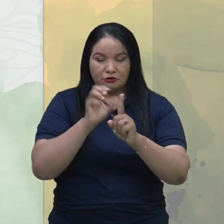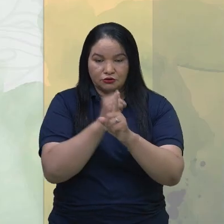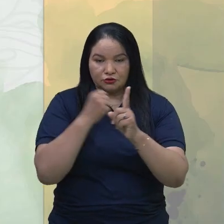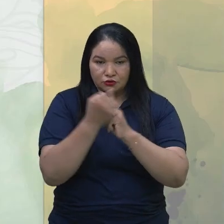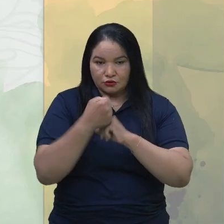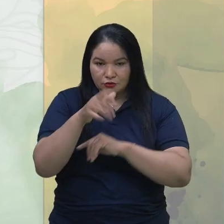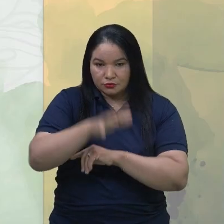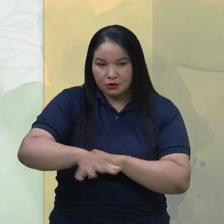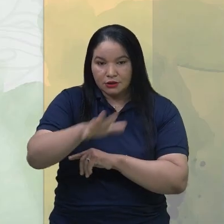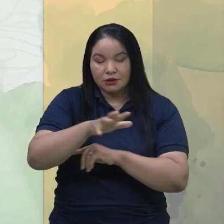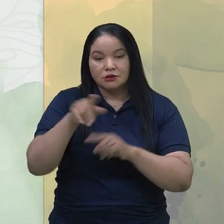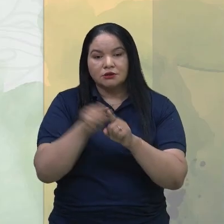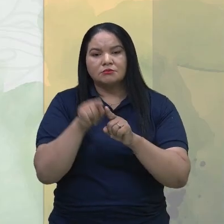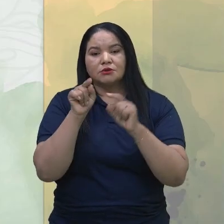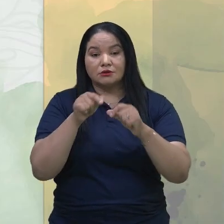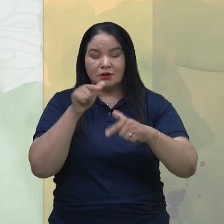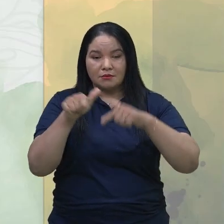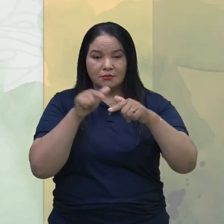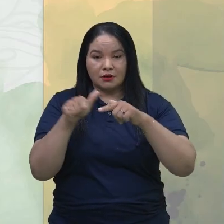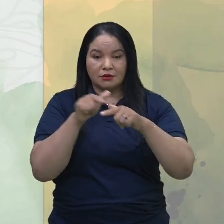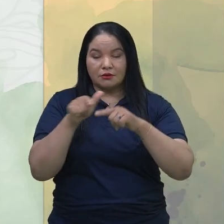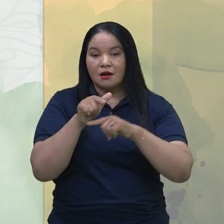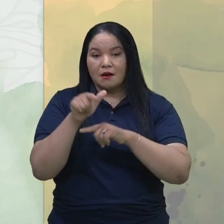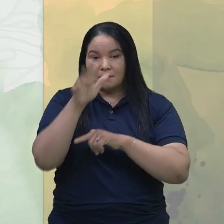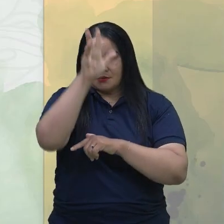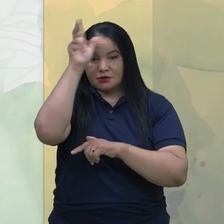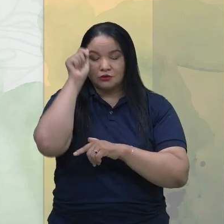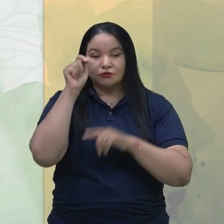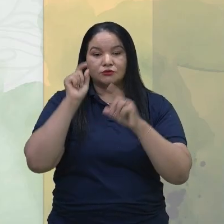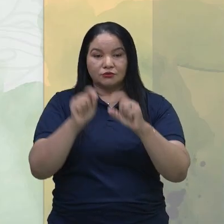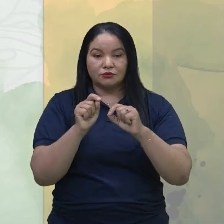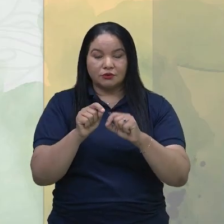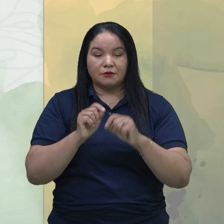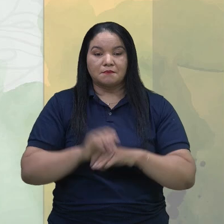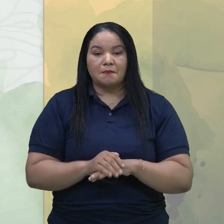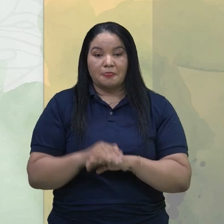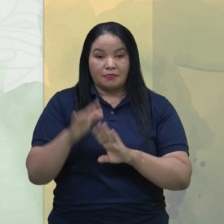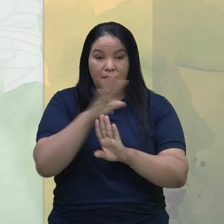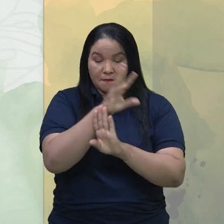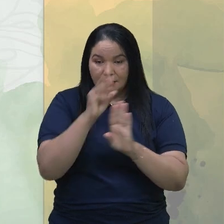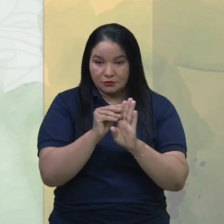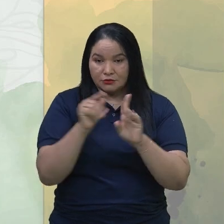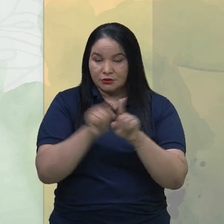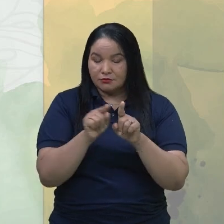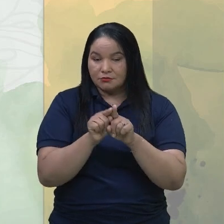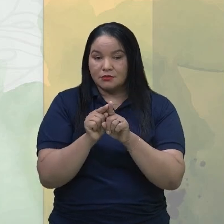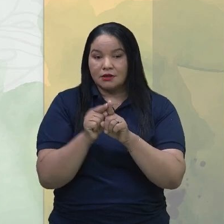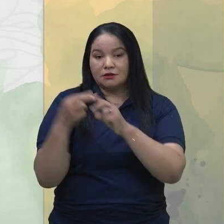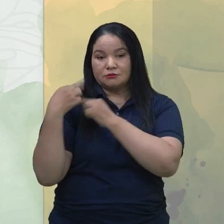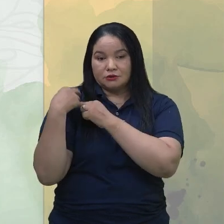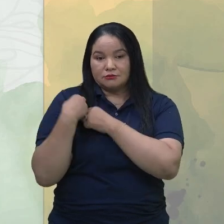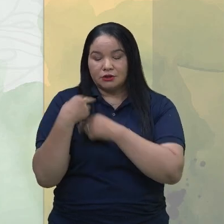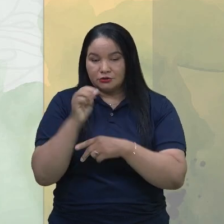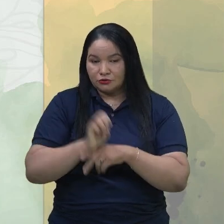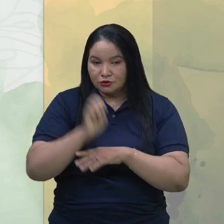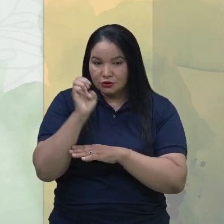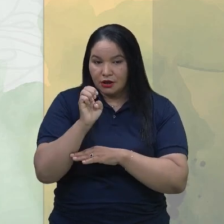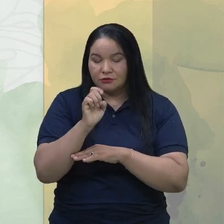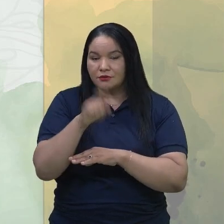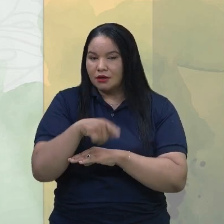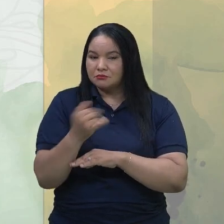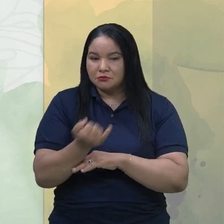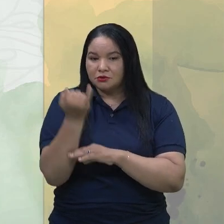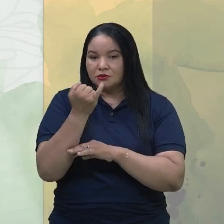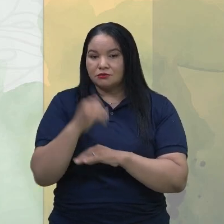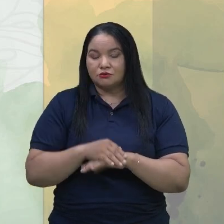socioambientais do trabalho na Amazônia, o papel do Estado, né? Diante de tudo isso que nós vimos, o papel do Estado ele é fundamental, né? Cabe ao governo